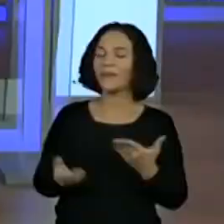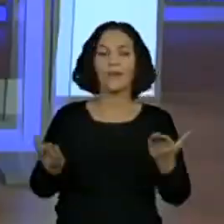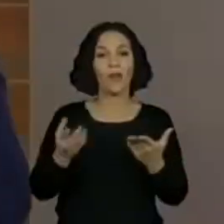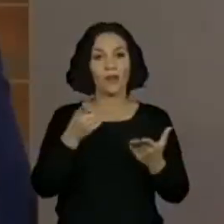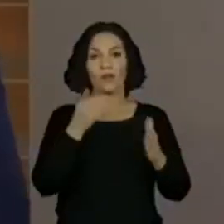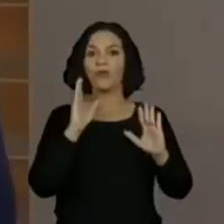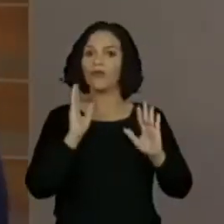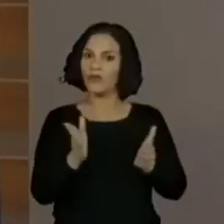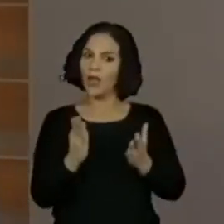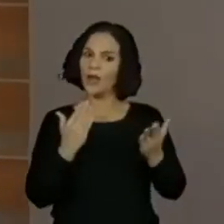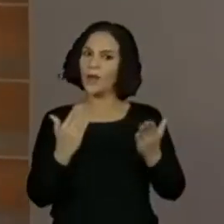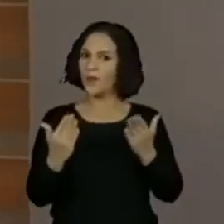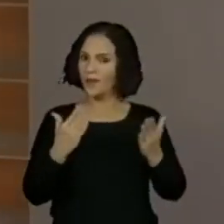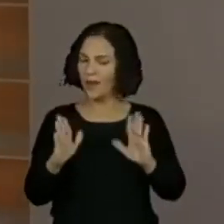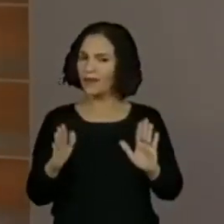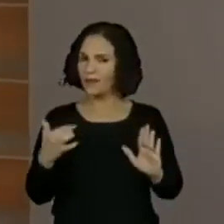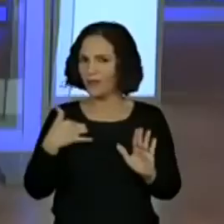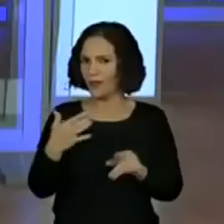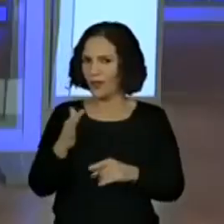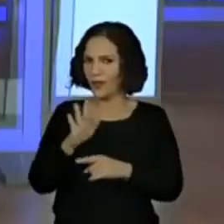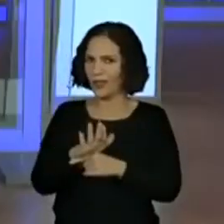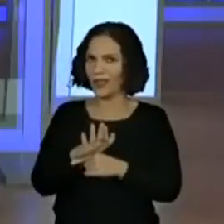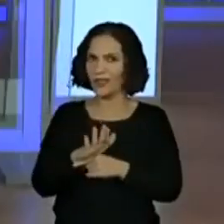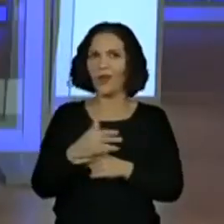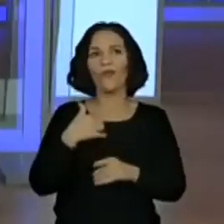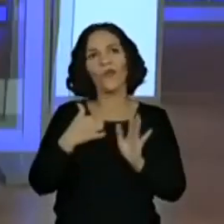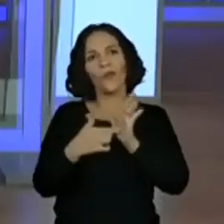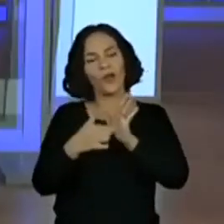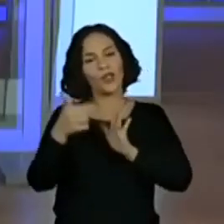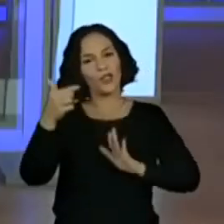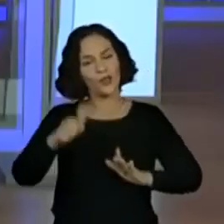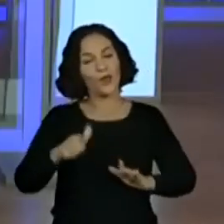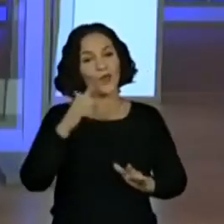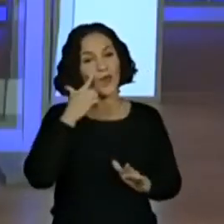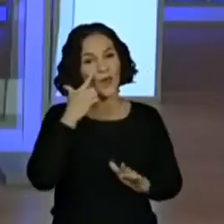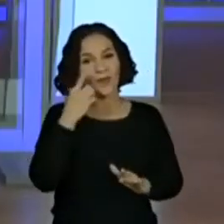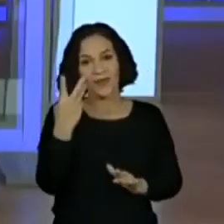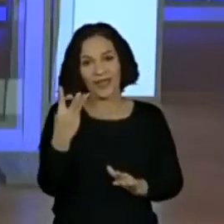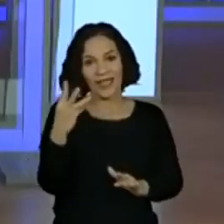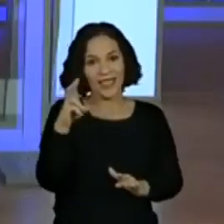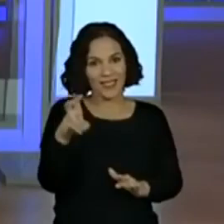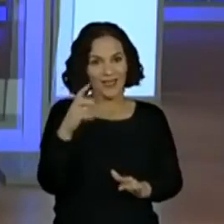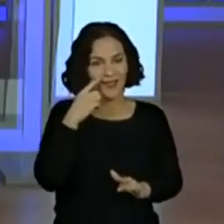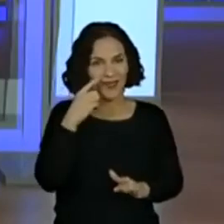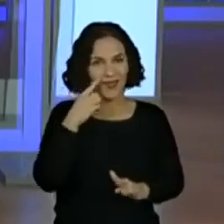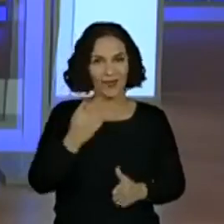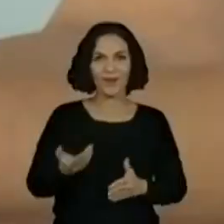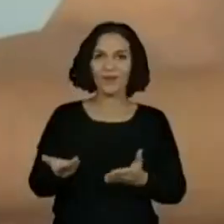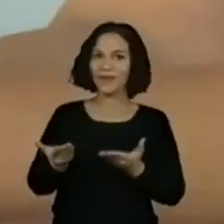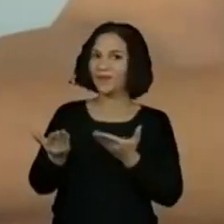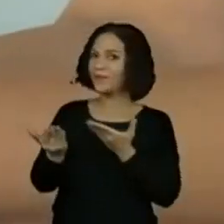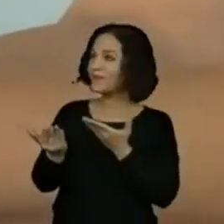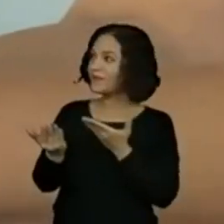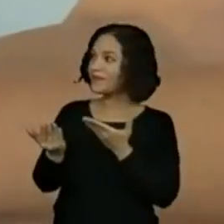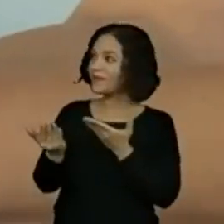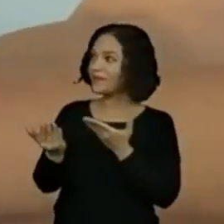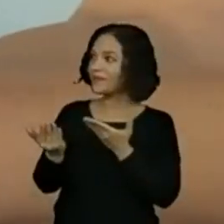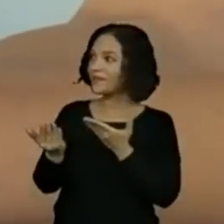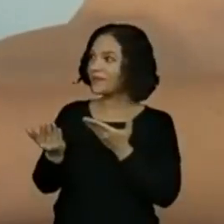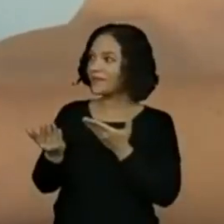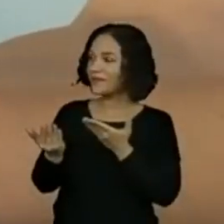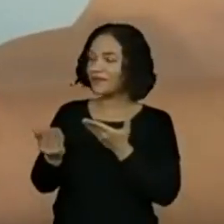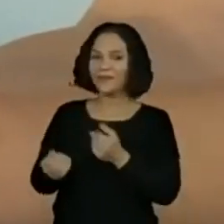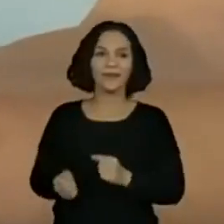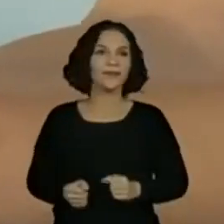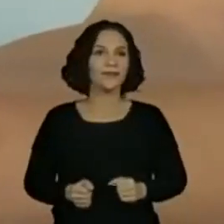com o que comparar. Vou dar uma ajuda para eles, vou mostrar mais uma vez. Tem ó. 35 ali, ó. Ó, 35 aqui, 35, ó. Vamos lá,